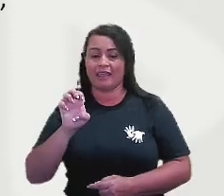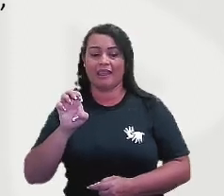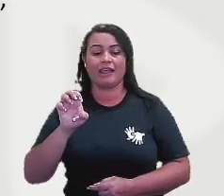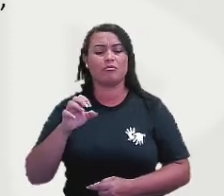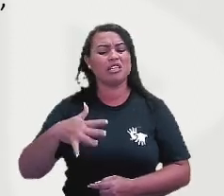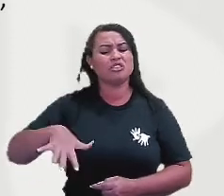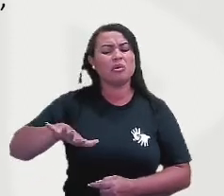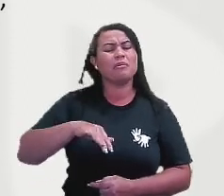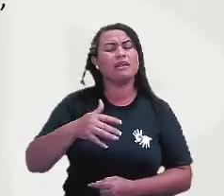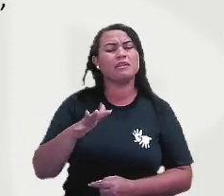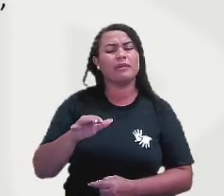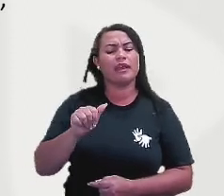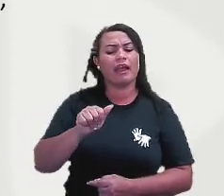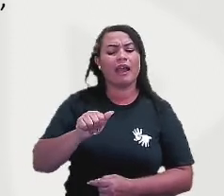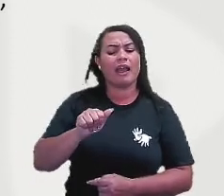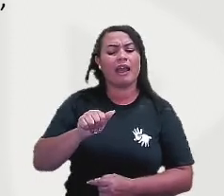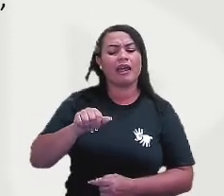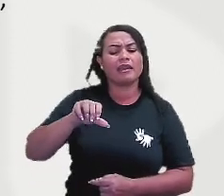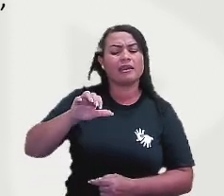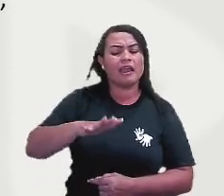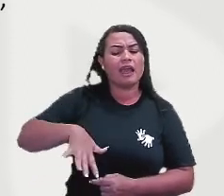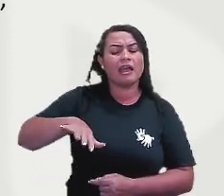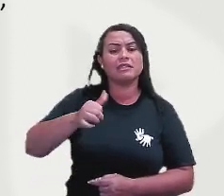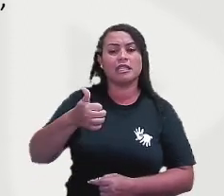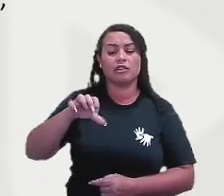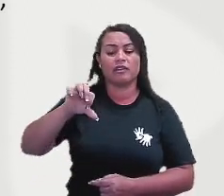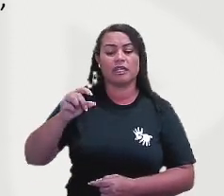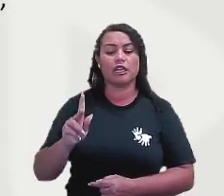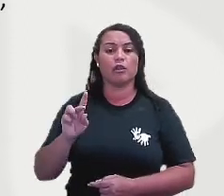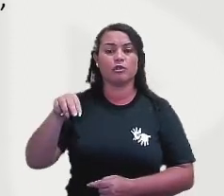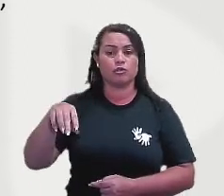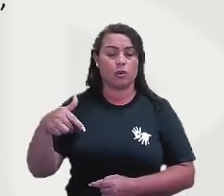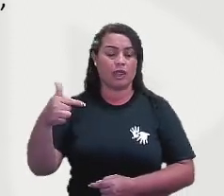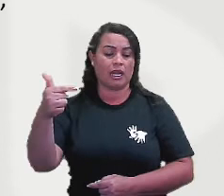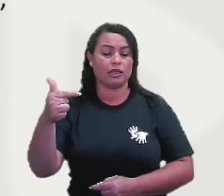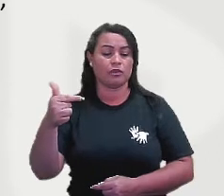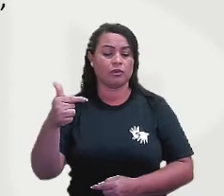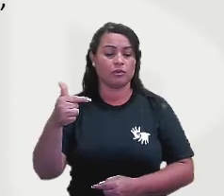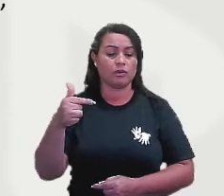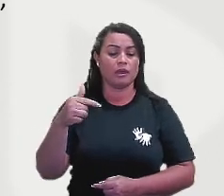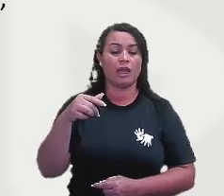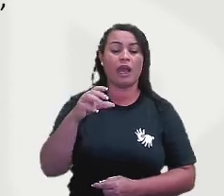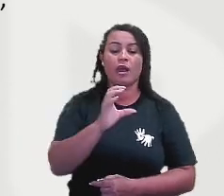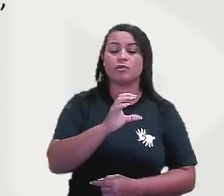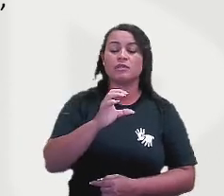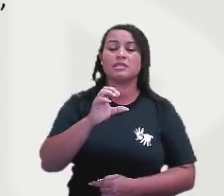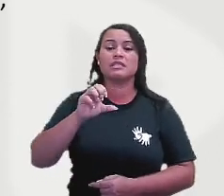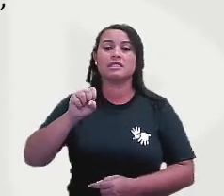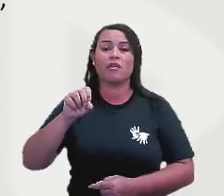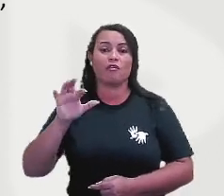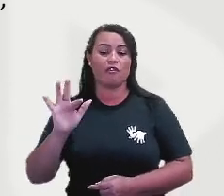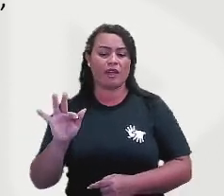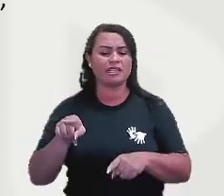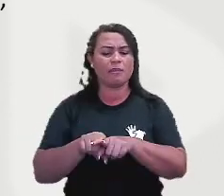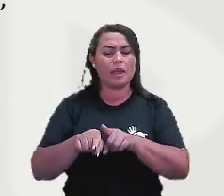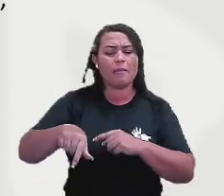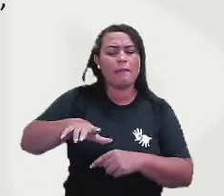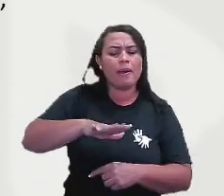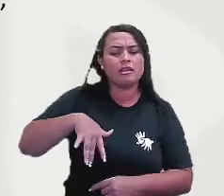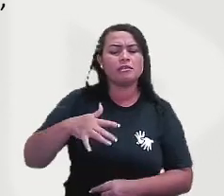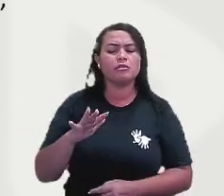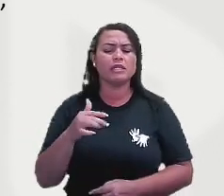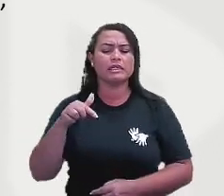Sairé, área de aproximadamente 190 quilômetros quadrados. Camucim de São Félix, área de